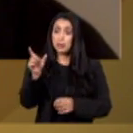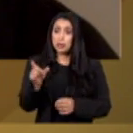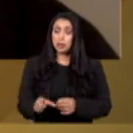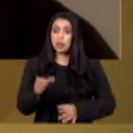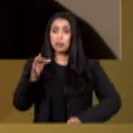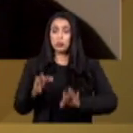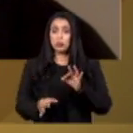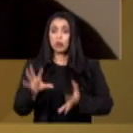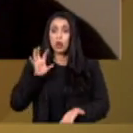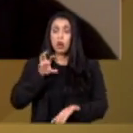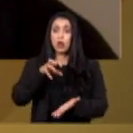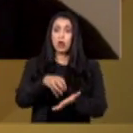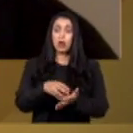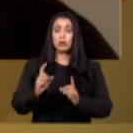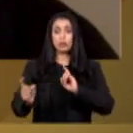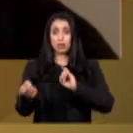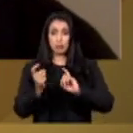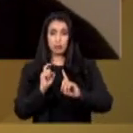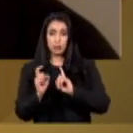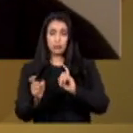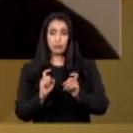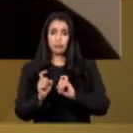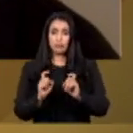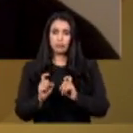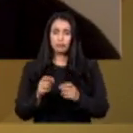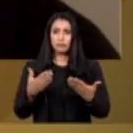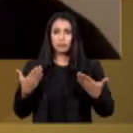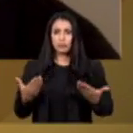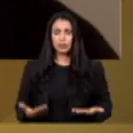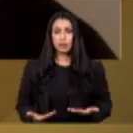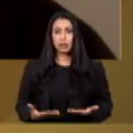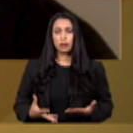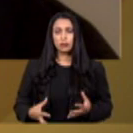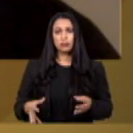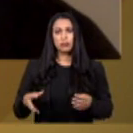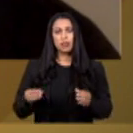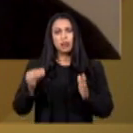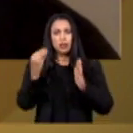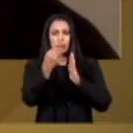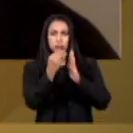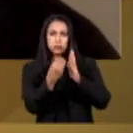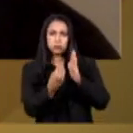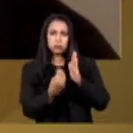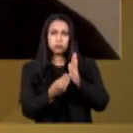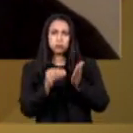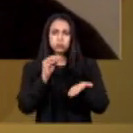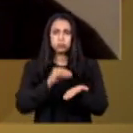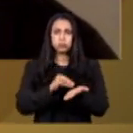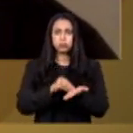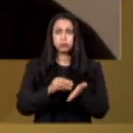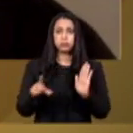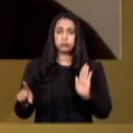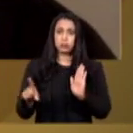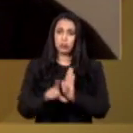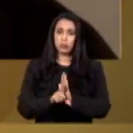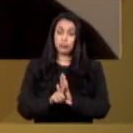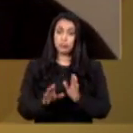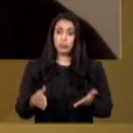por órgãos administrativos porém os elementos trazidos na verdade reforço da qualidade da